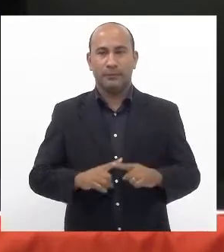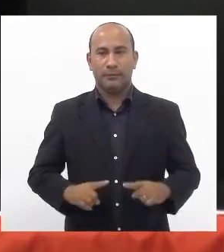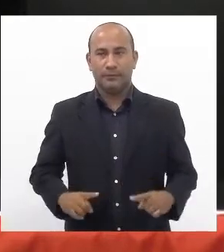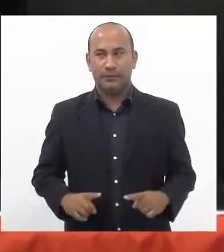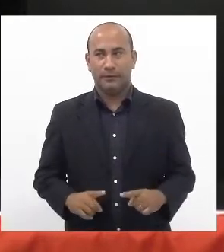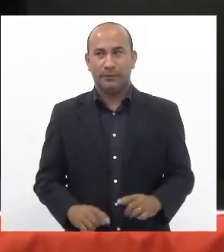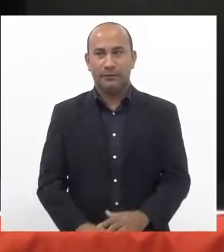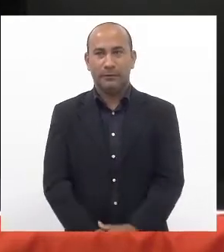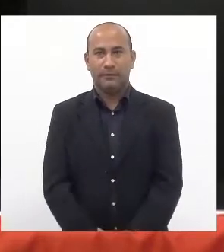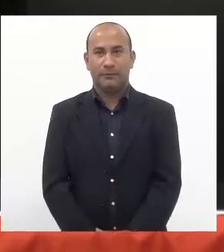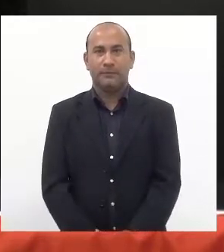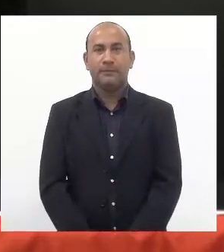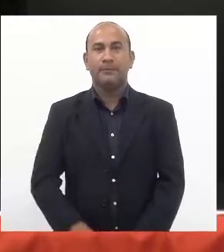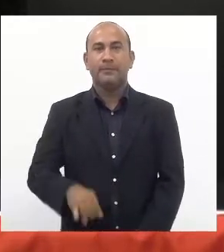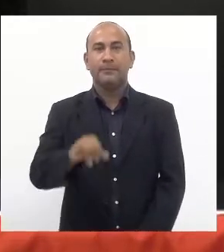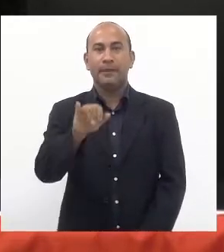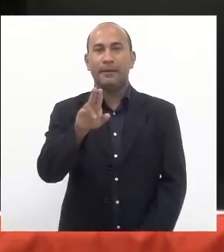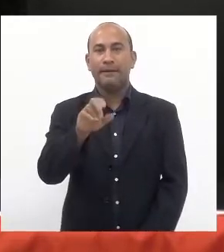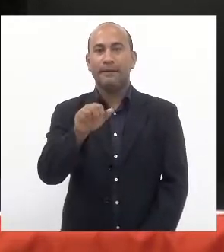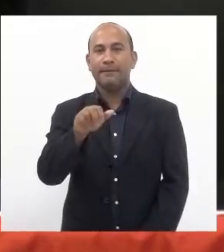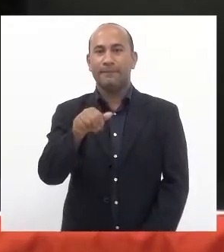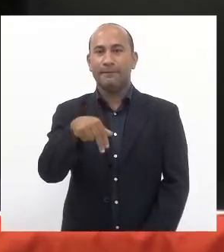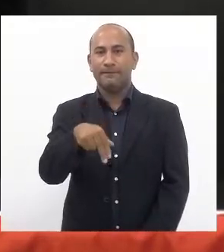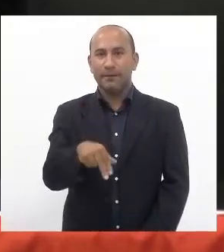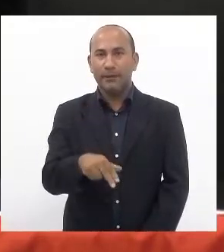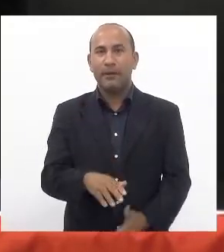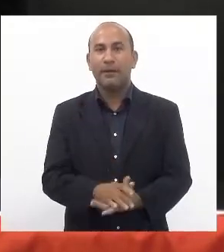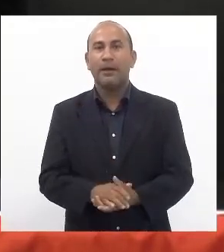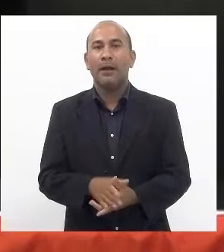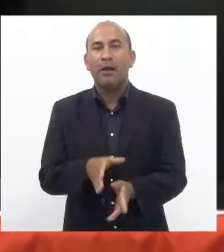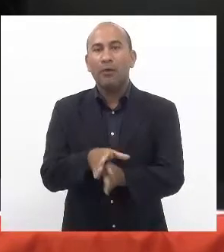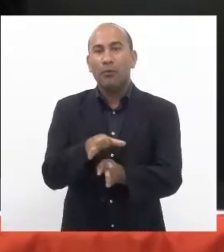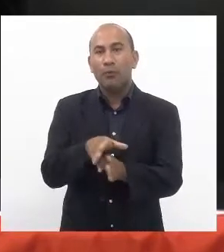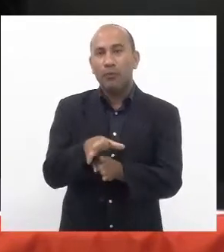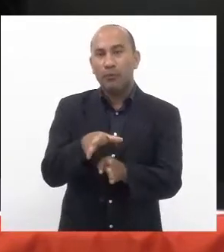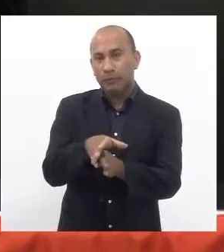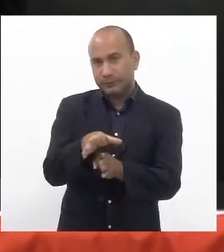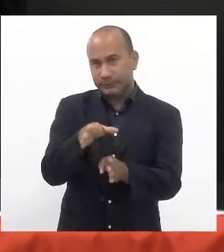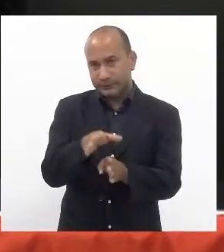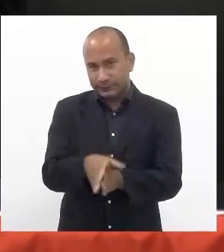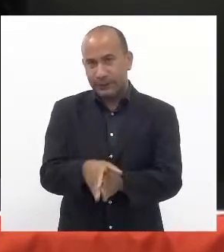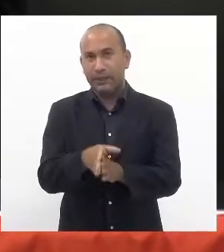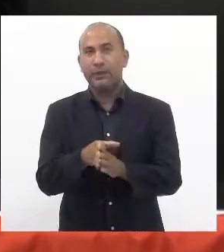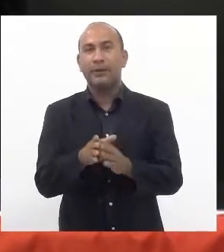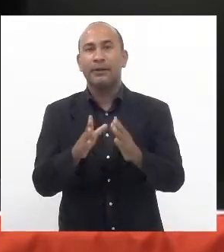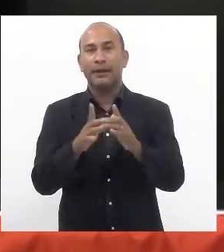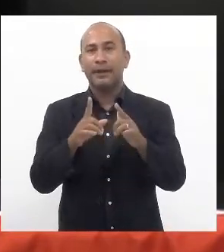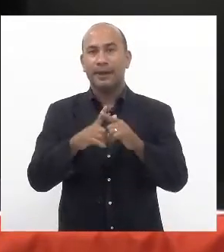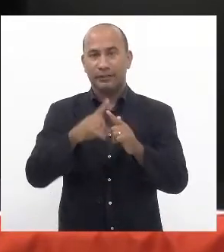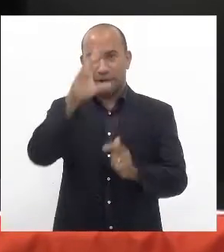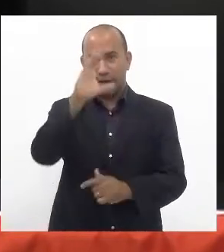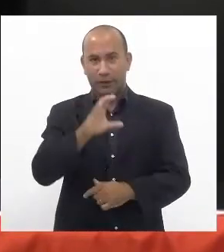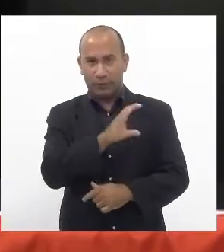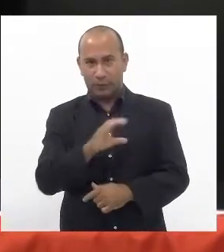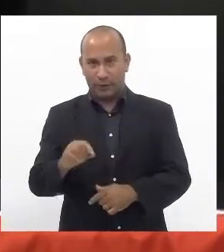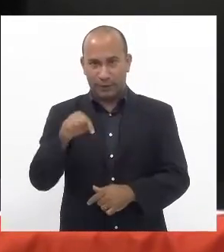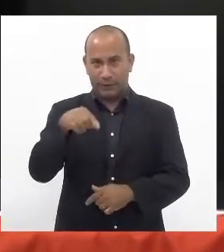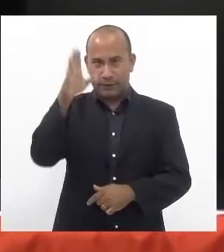do Ivan Matias, presidente do Conselho Grego Católico Melquita do Brasil,